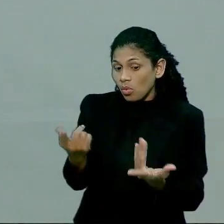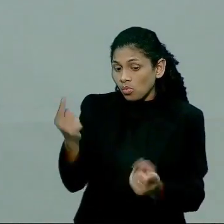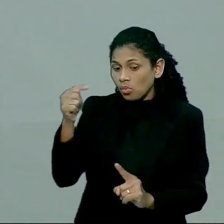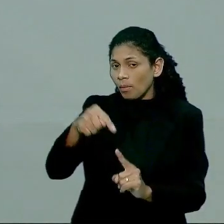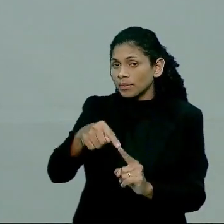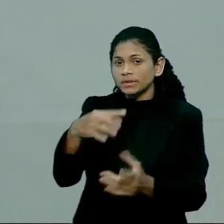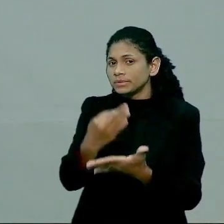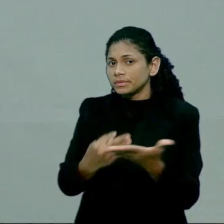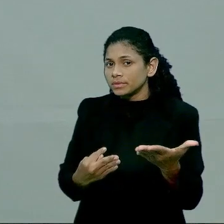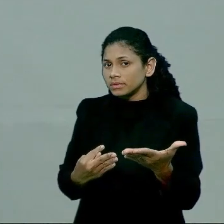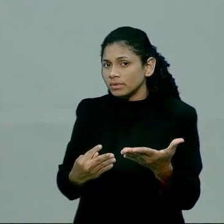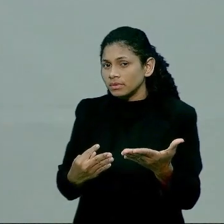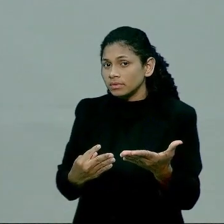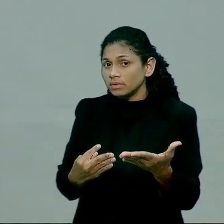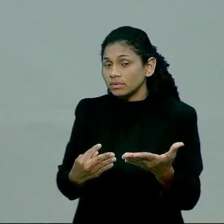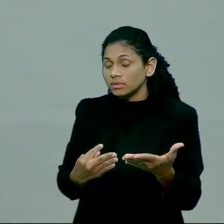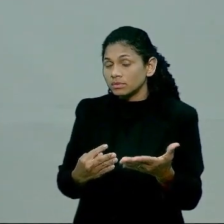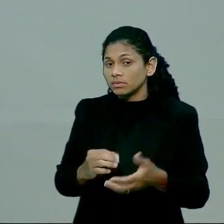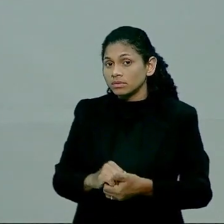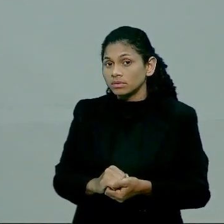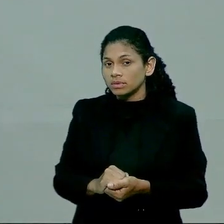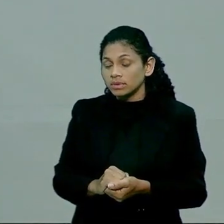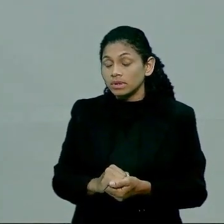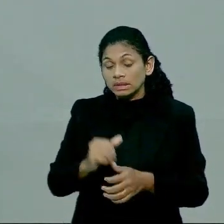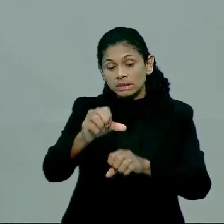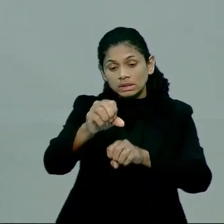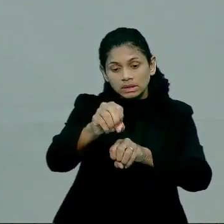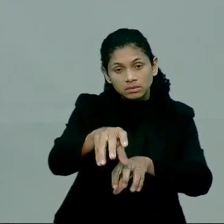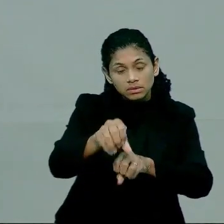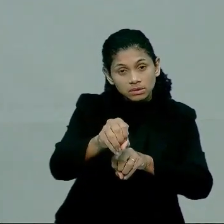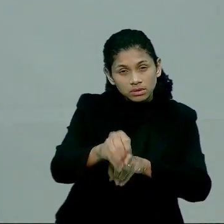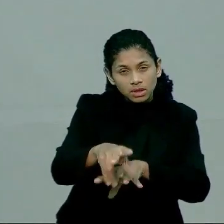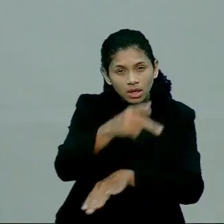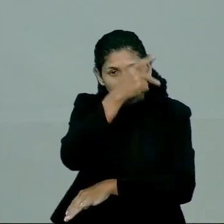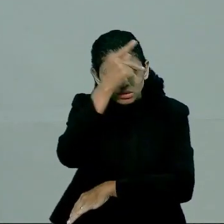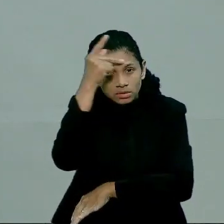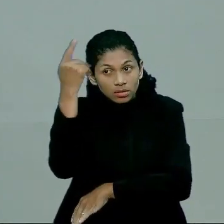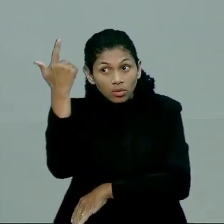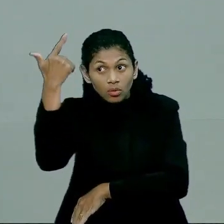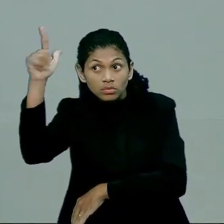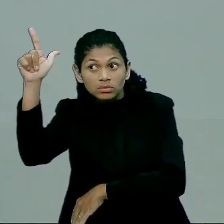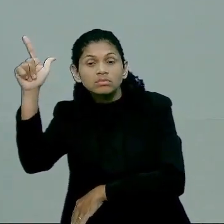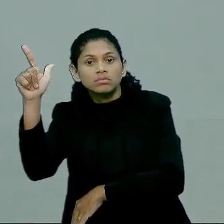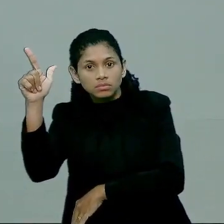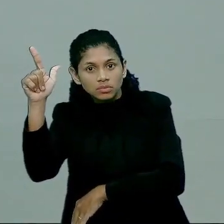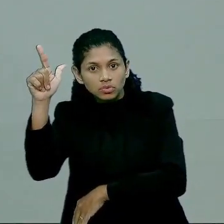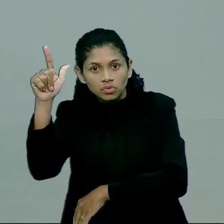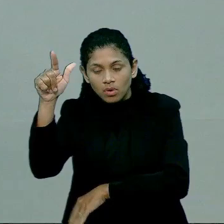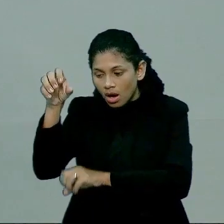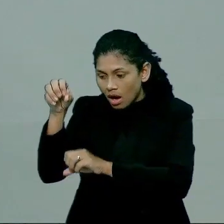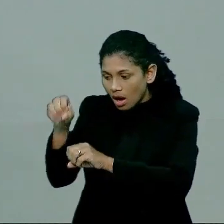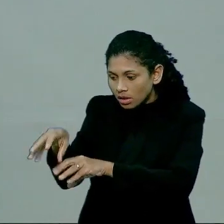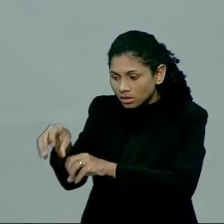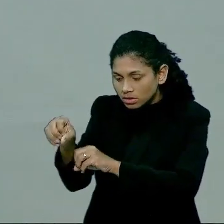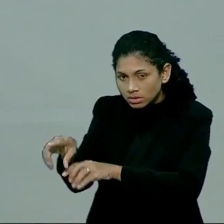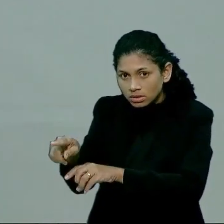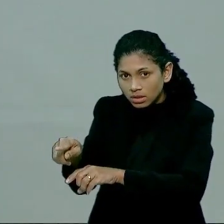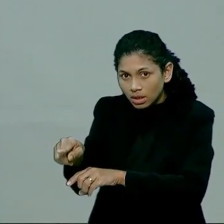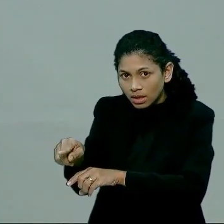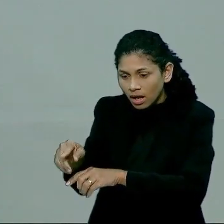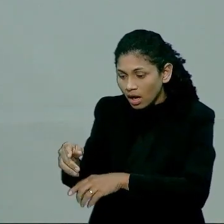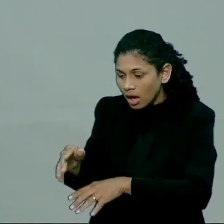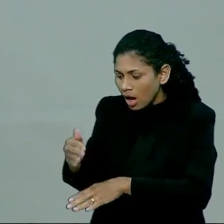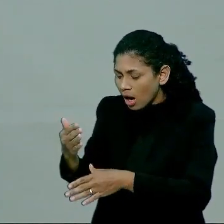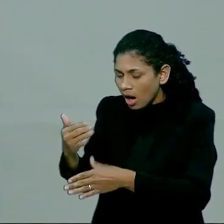na sociedade lidar com aquela pessoa a comer tirar ela daquele lugar né a como colocar na cabeça